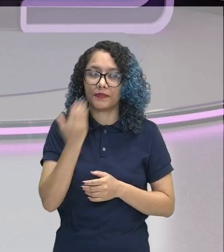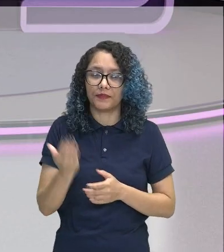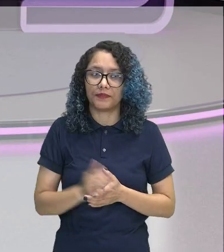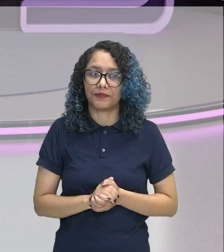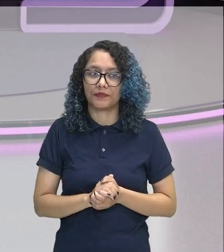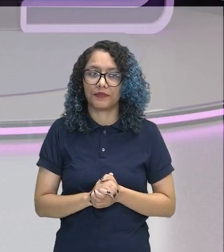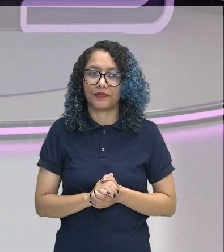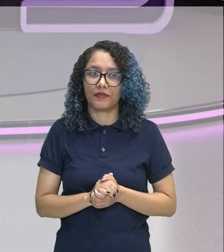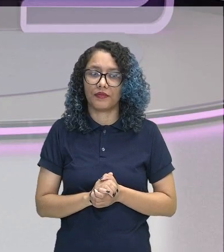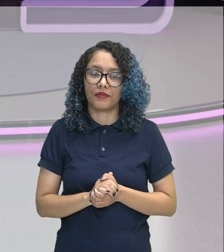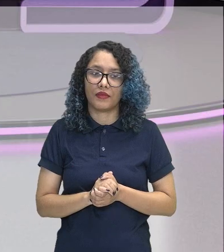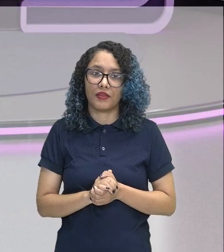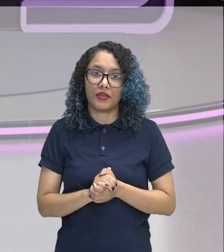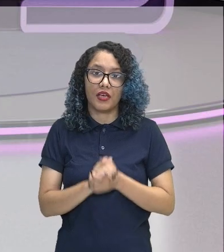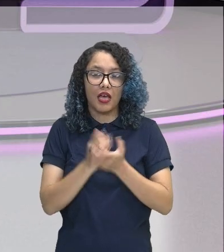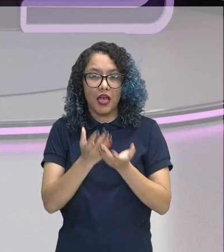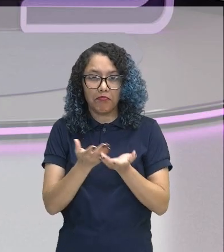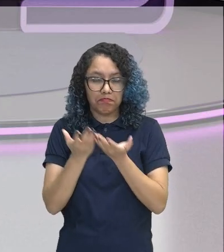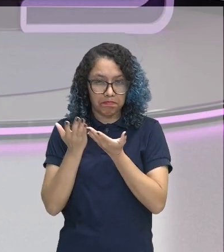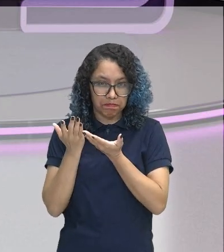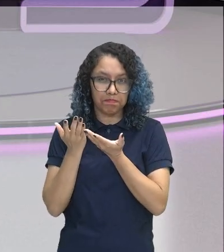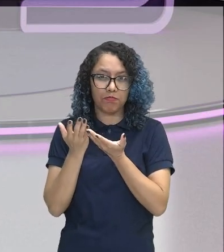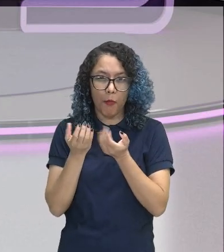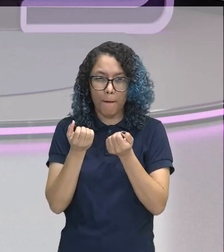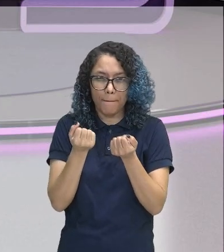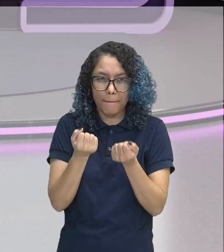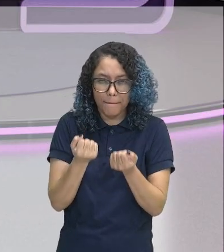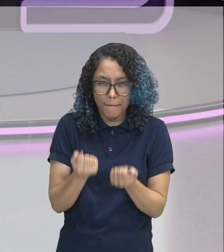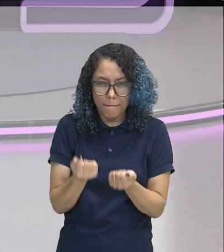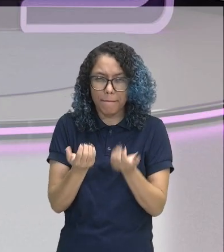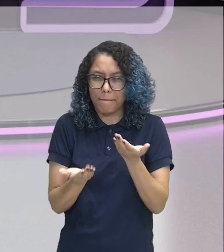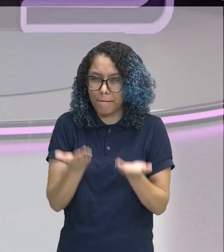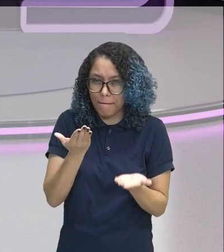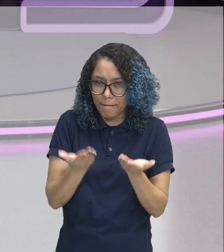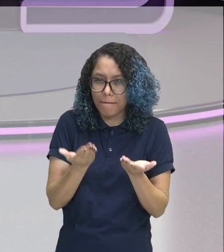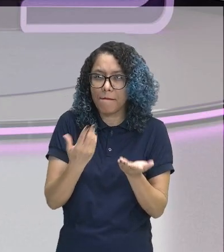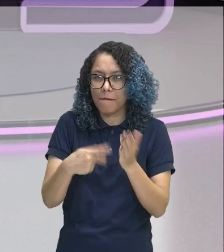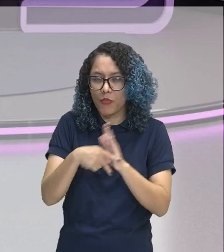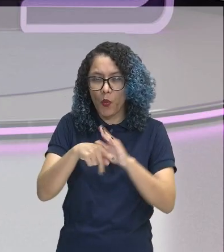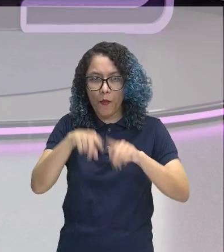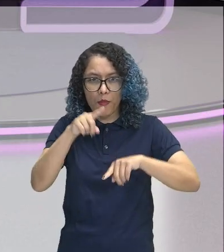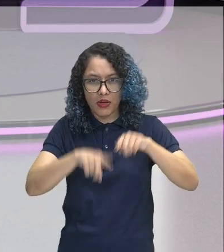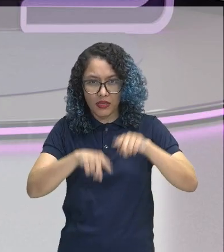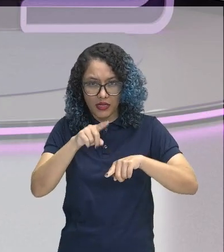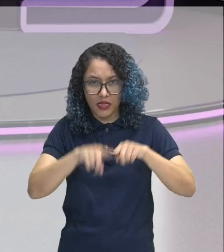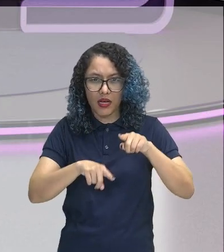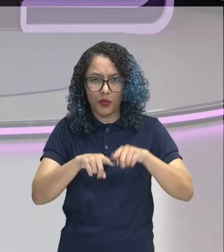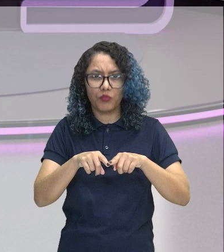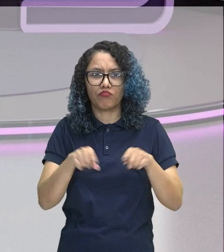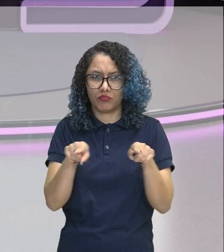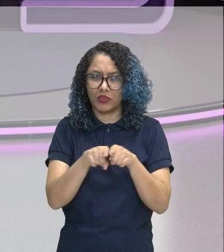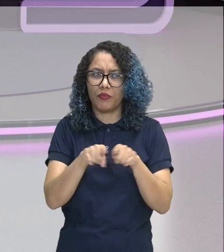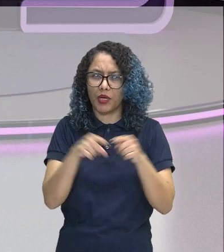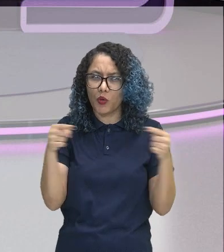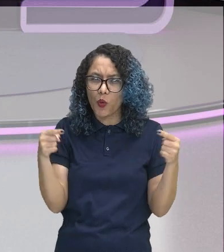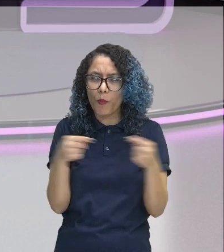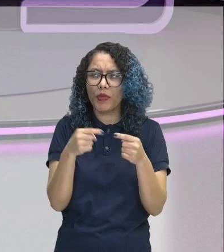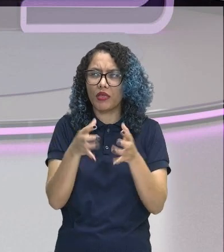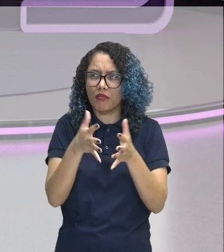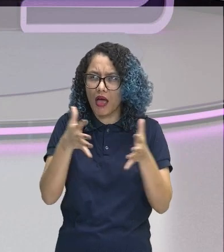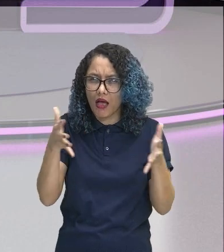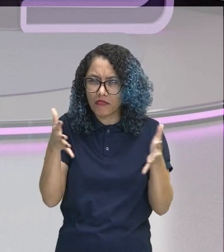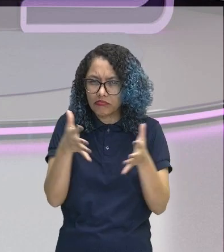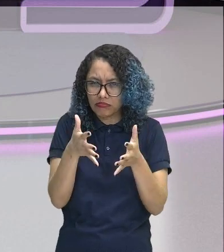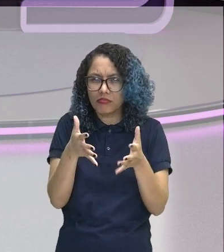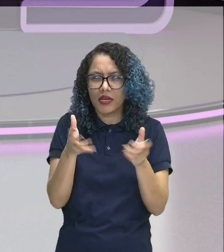A massa, peso, né, de um objeto. Também nós dizemos que o peso ele é uma grandeza. Por quê? Porque ele ele